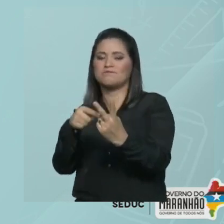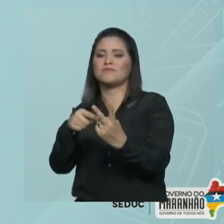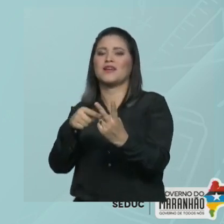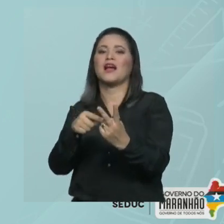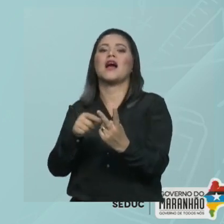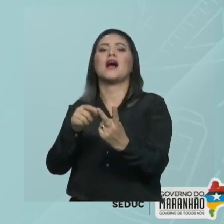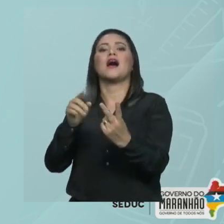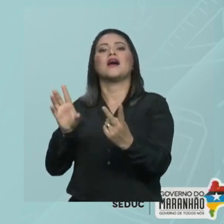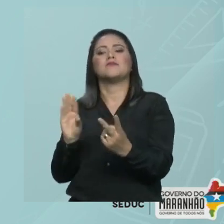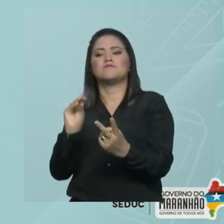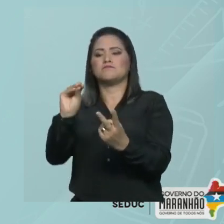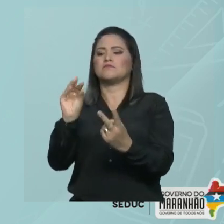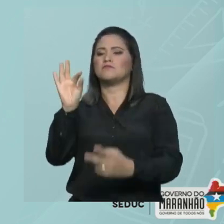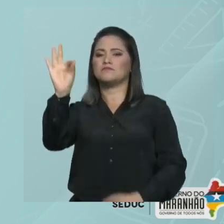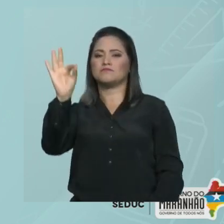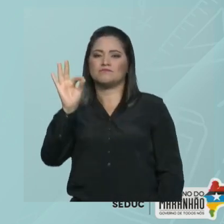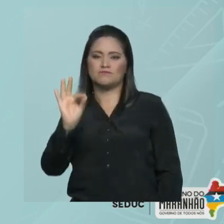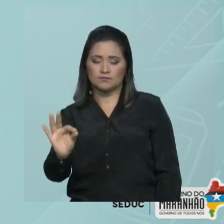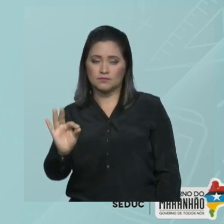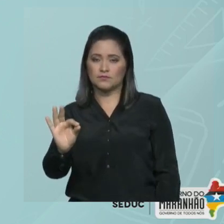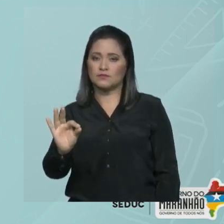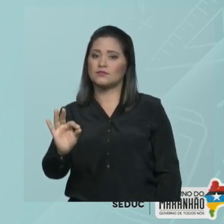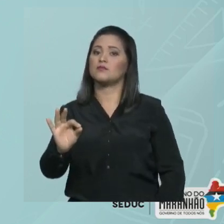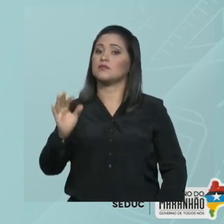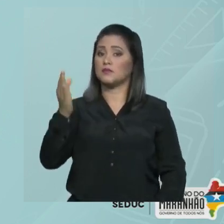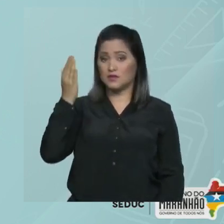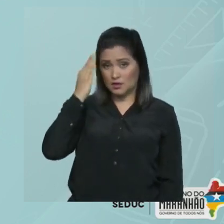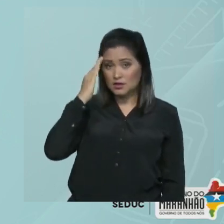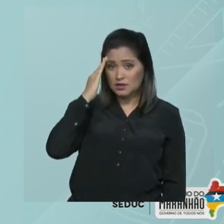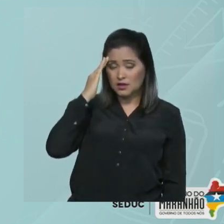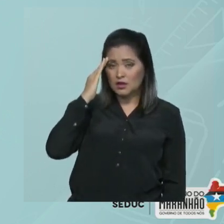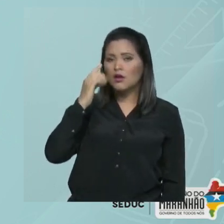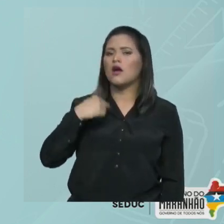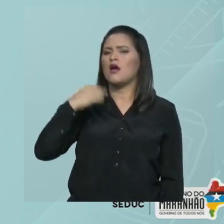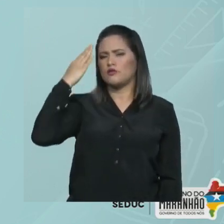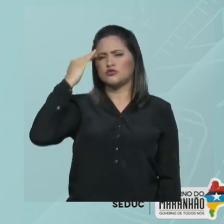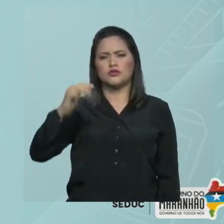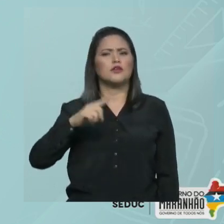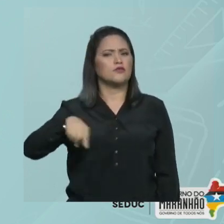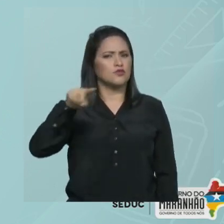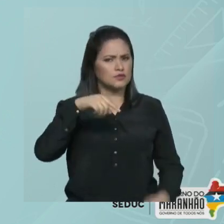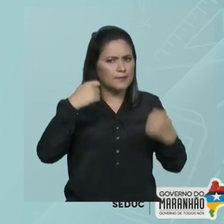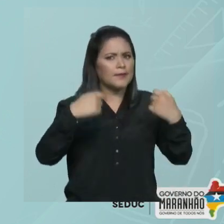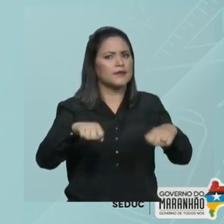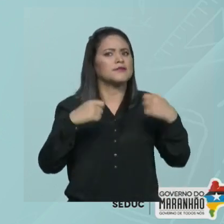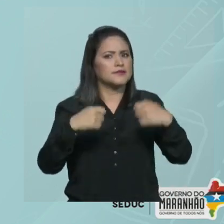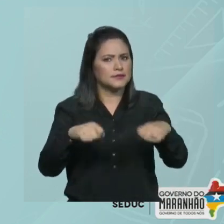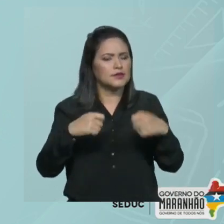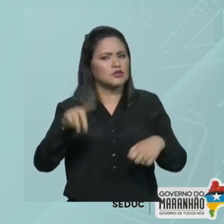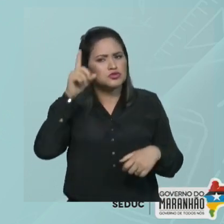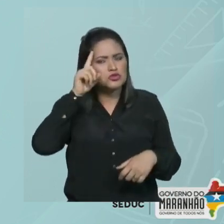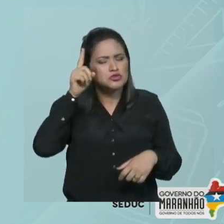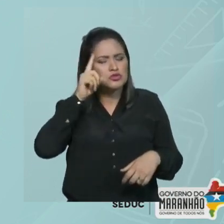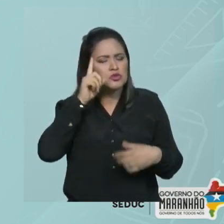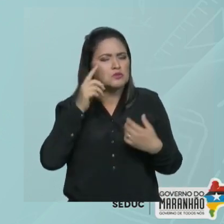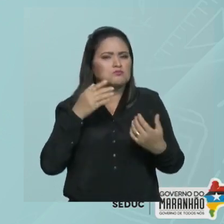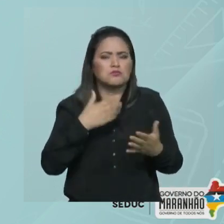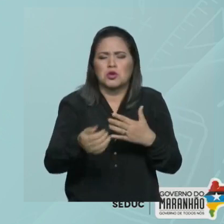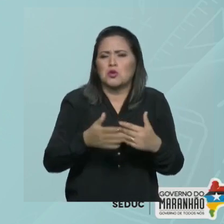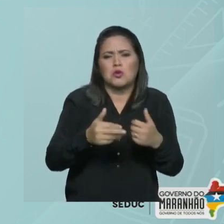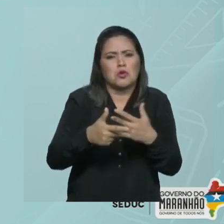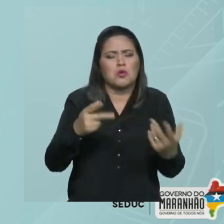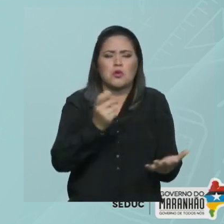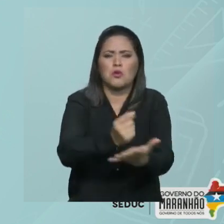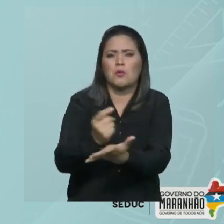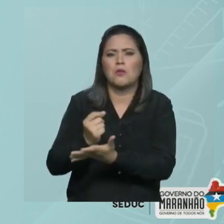disso, ou até mesmo no teu dia a dia, quando você for aí em uma loja comprar alguma coisa, seja lá o que você vai fazer